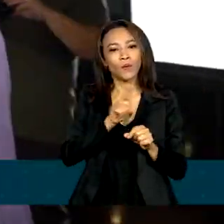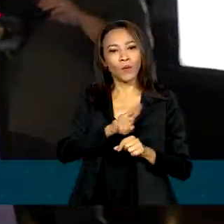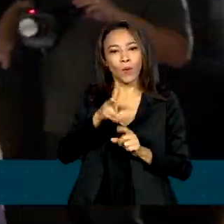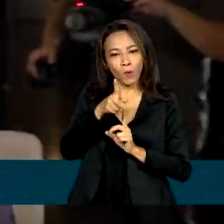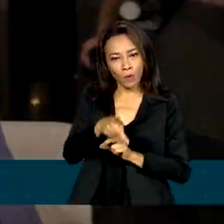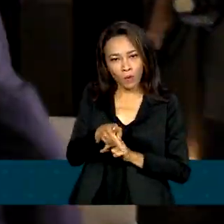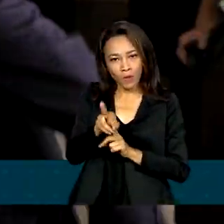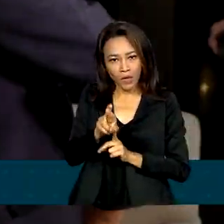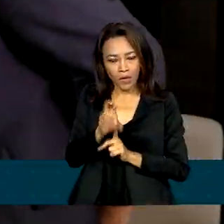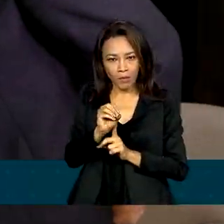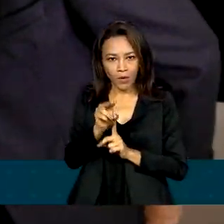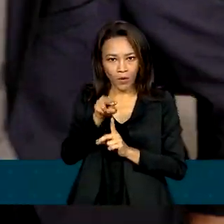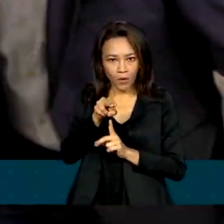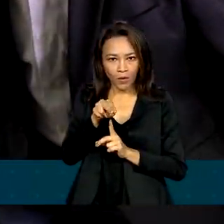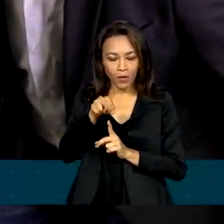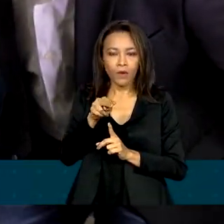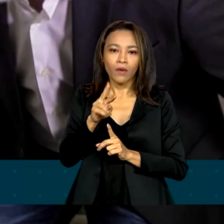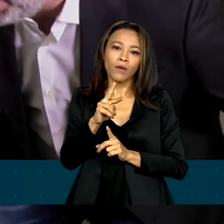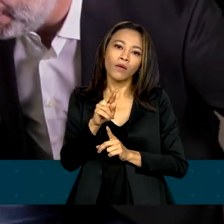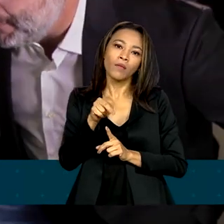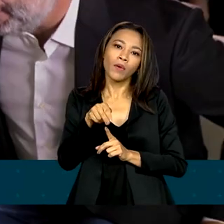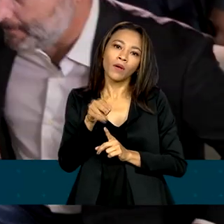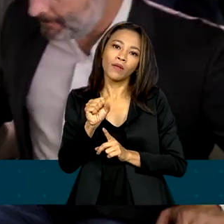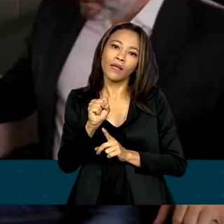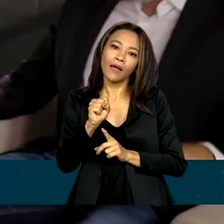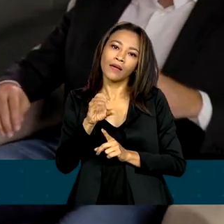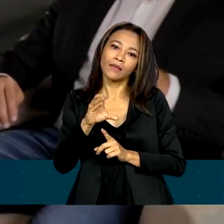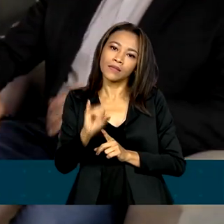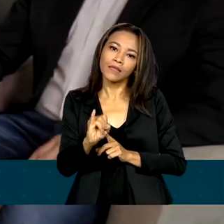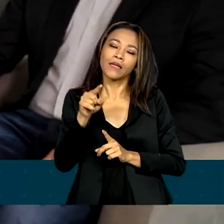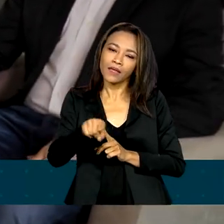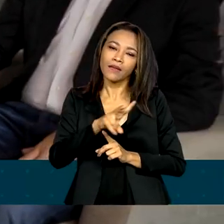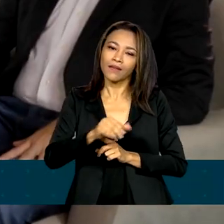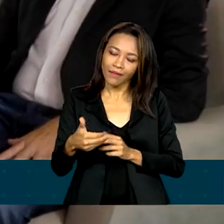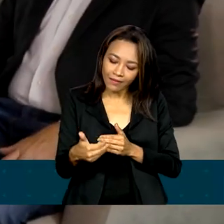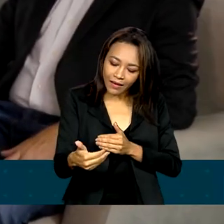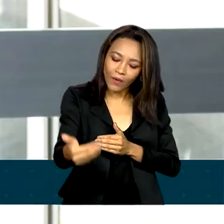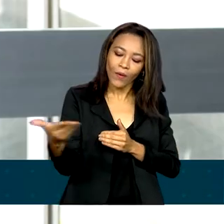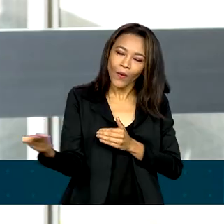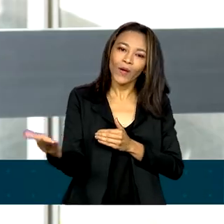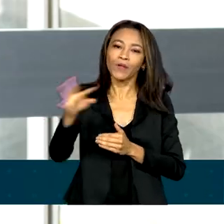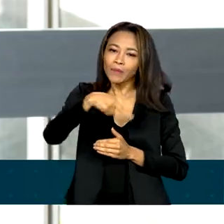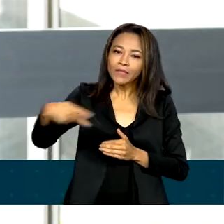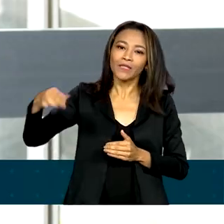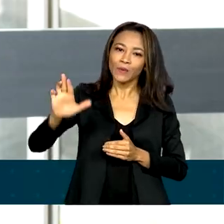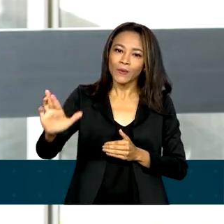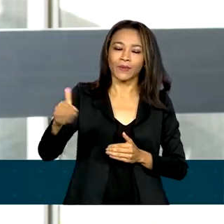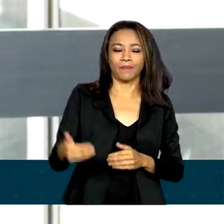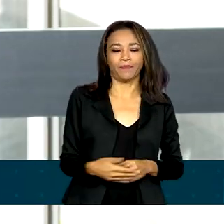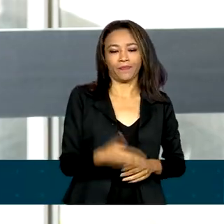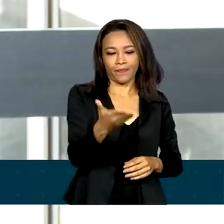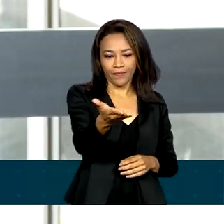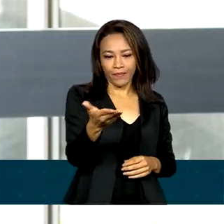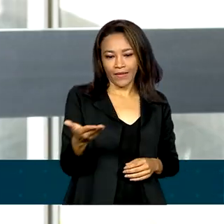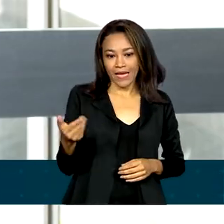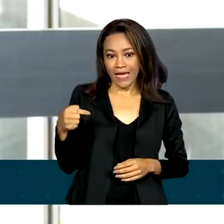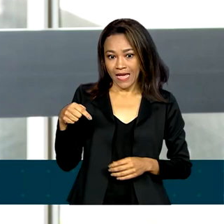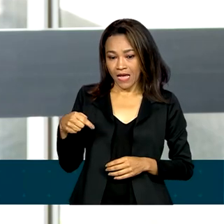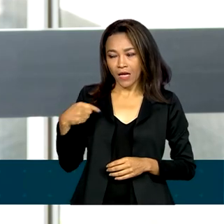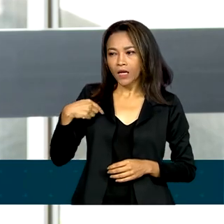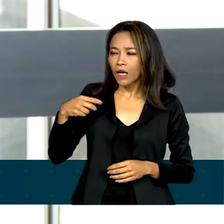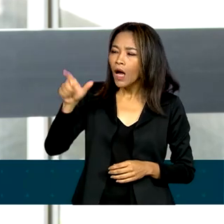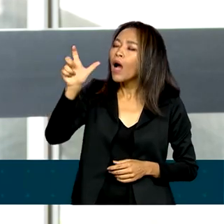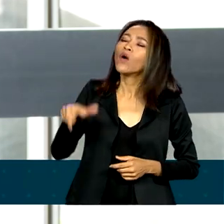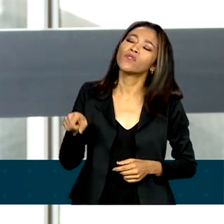que está sendo retomado neste terceiro mandato do governo do presidente Lula. Às vezes, o seu CEP, onde